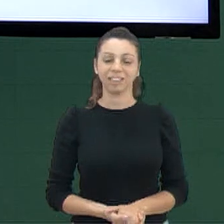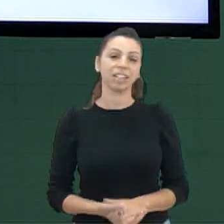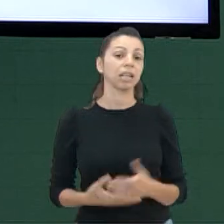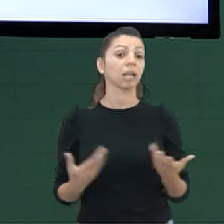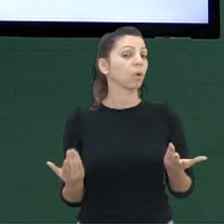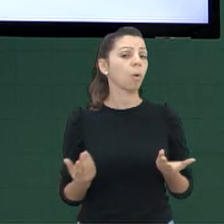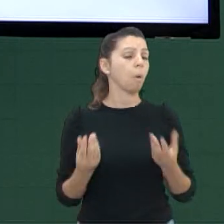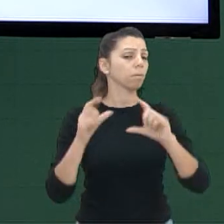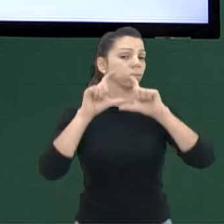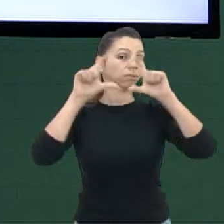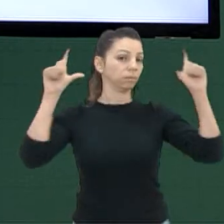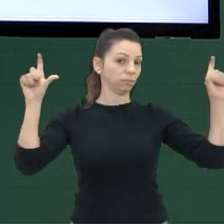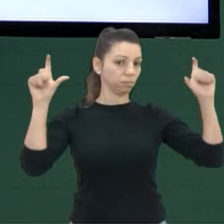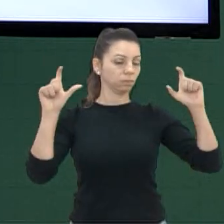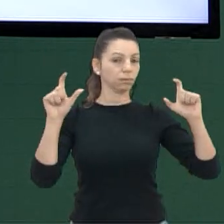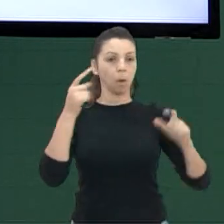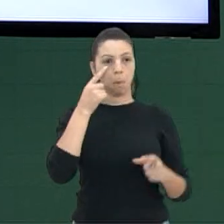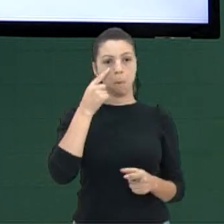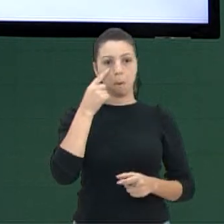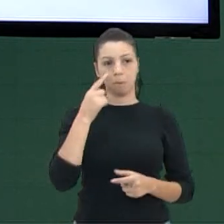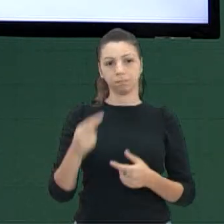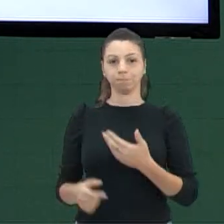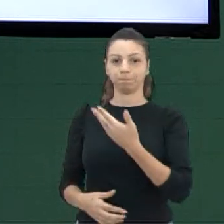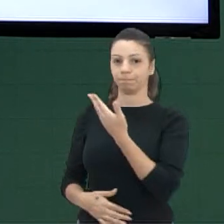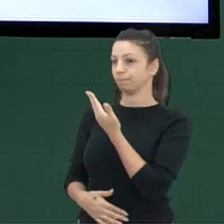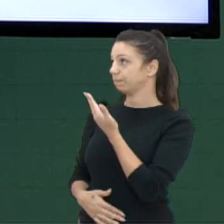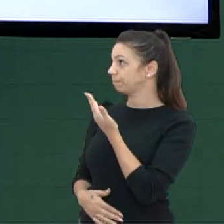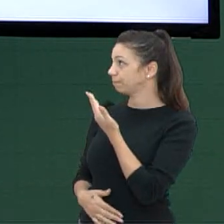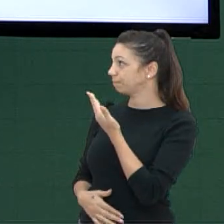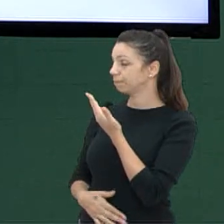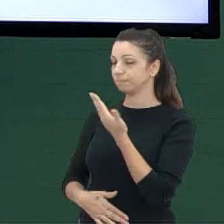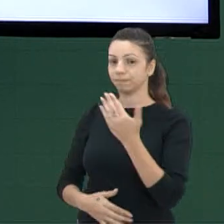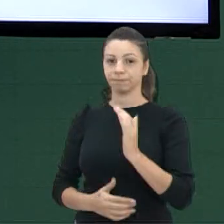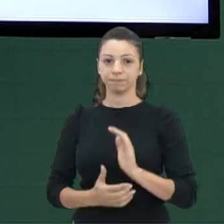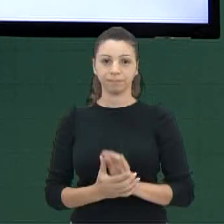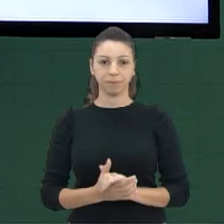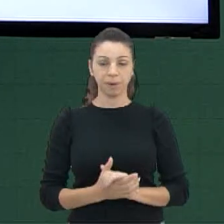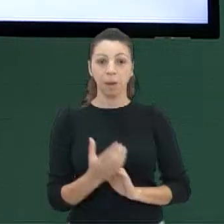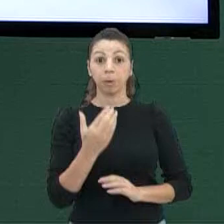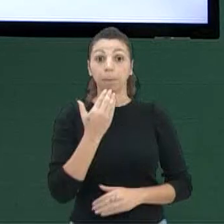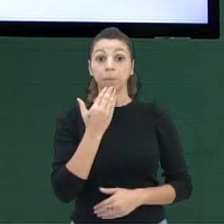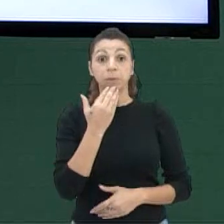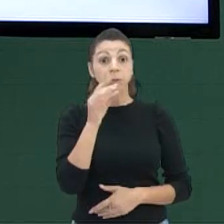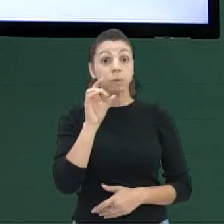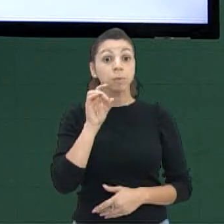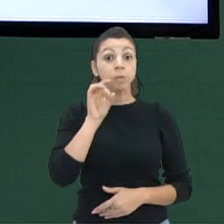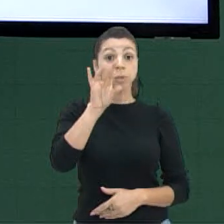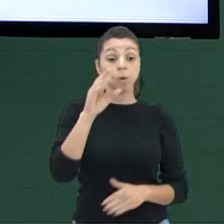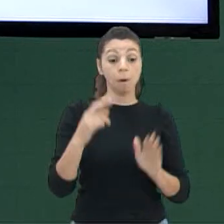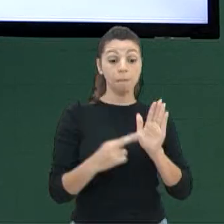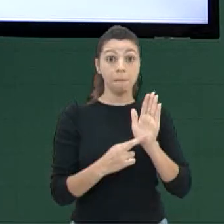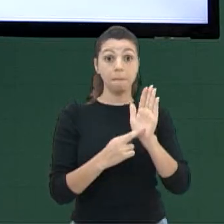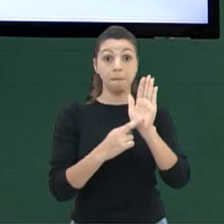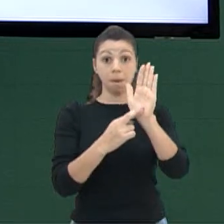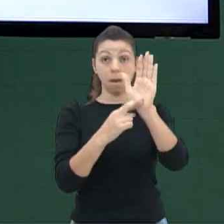como que ficou? Vamos ver? Então, olha lá, eu só estou pedindo para você elaborar, você montar de que forma que ficará